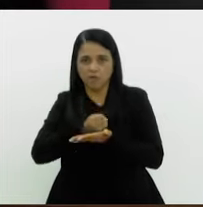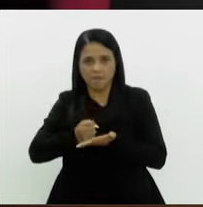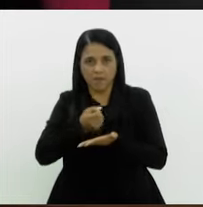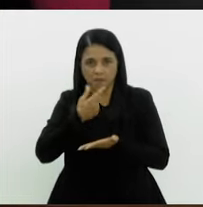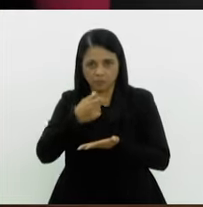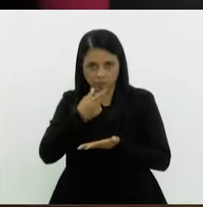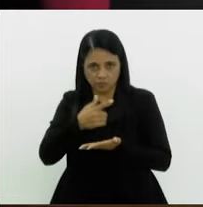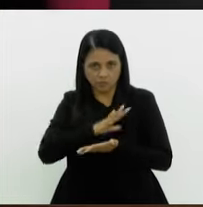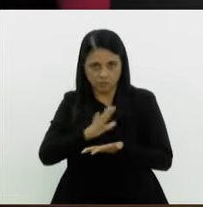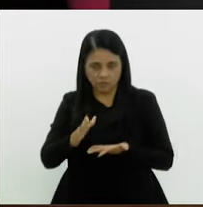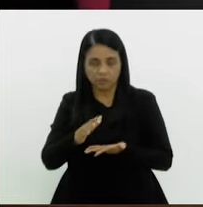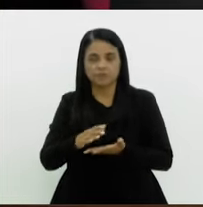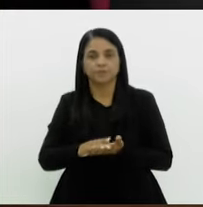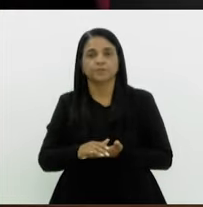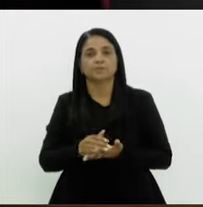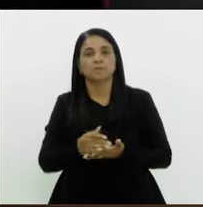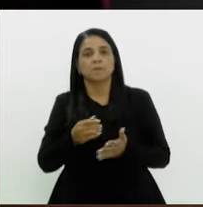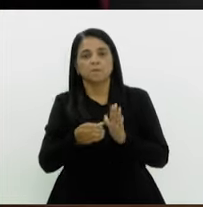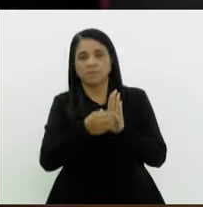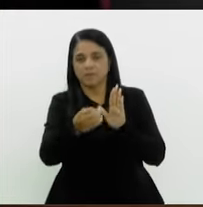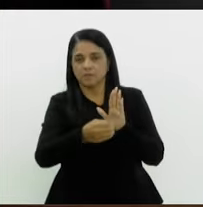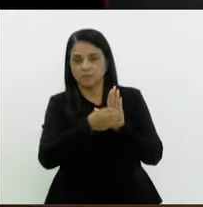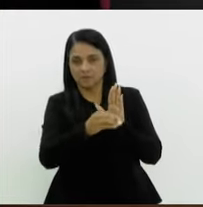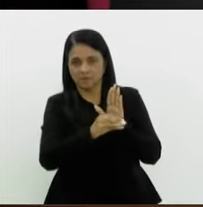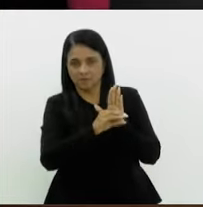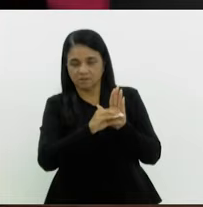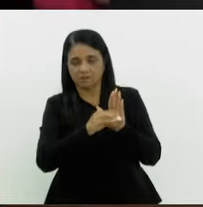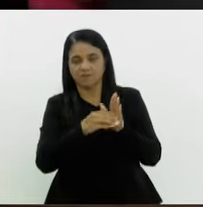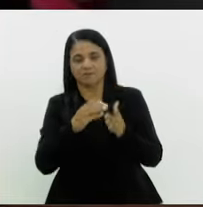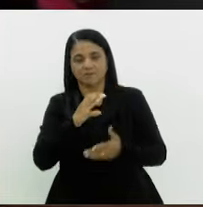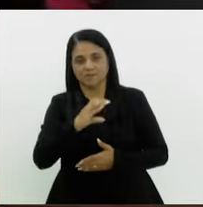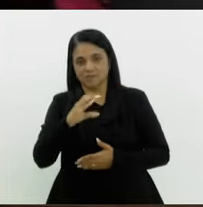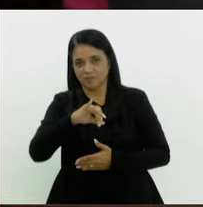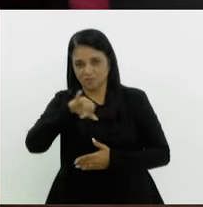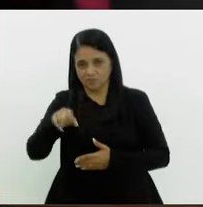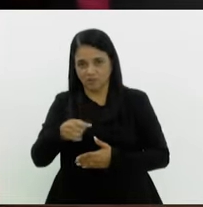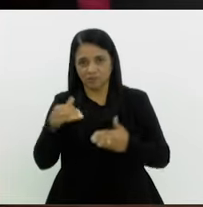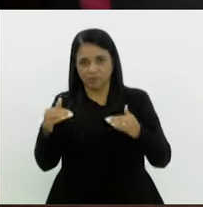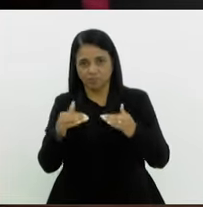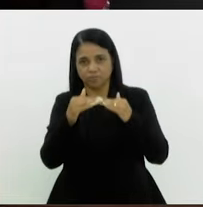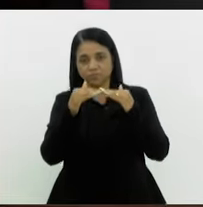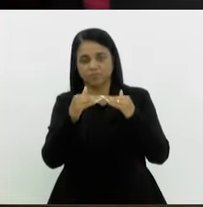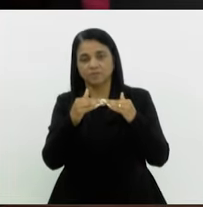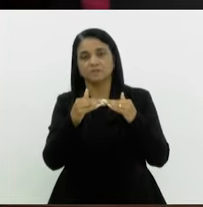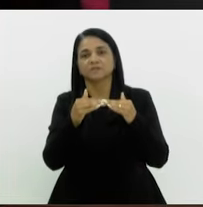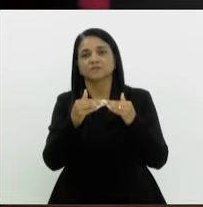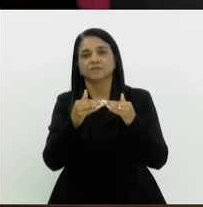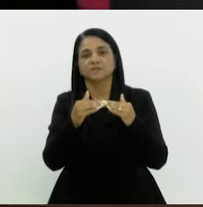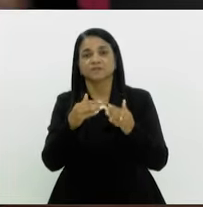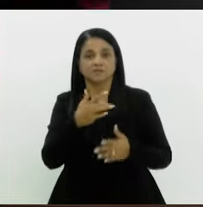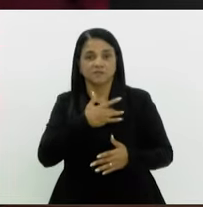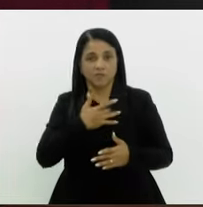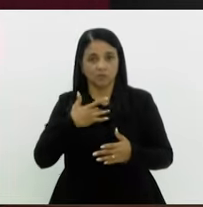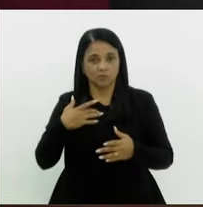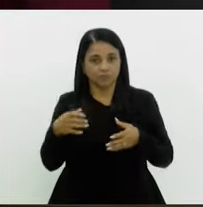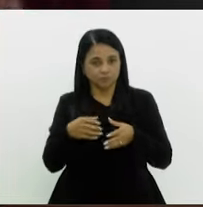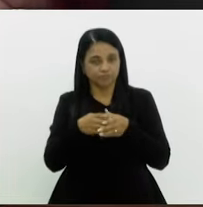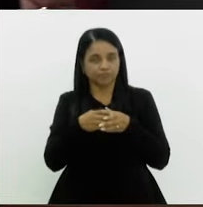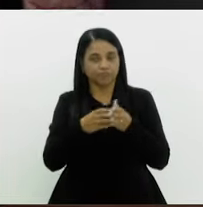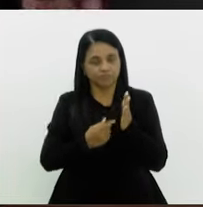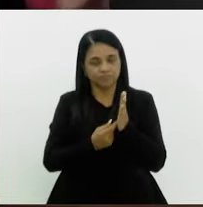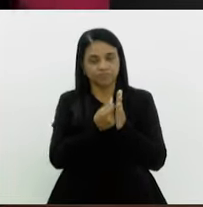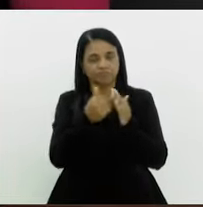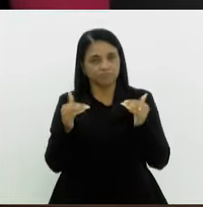venosa. Pareceres das comissões Constituição e Justiça pela constitucionalidade, de Saúde favorável, de